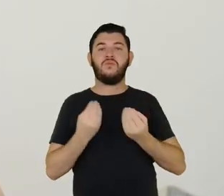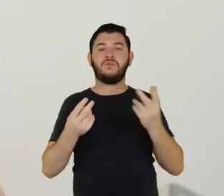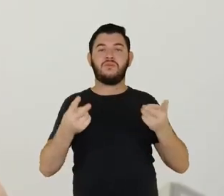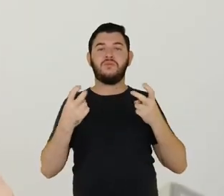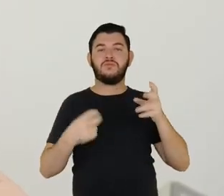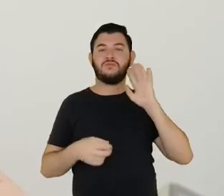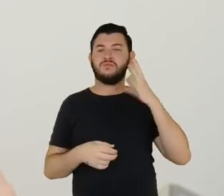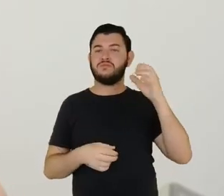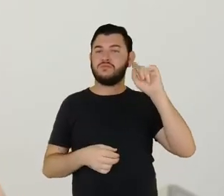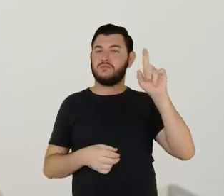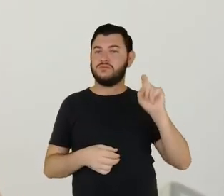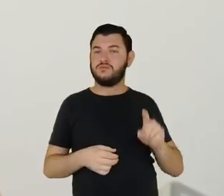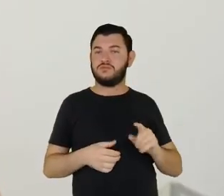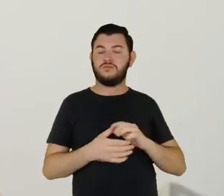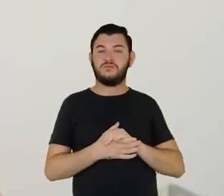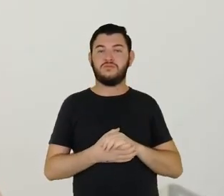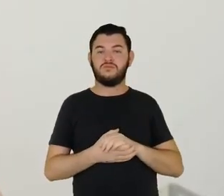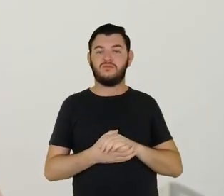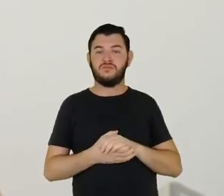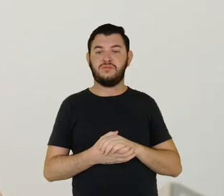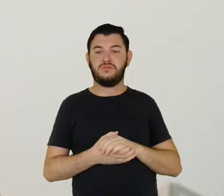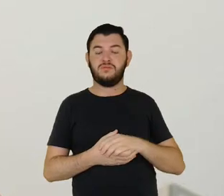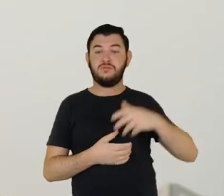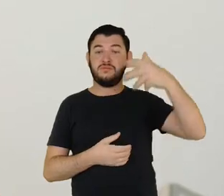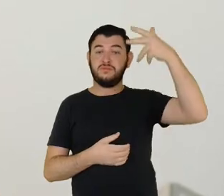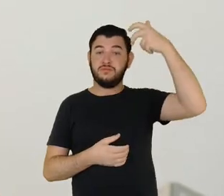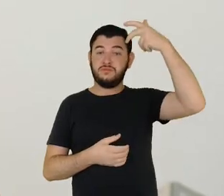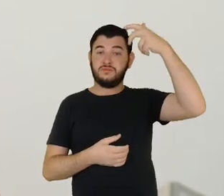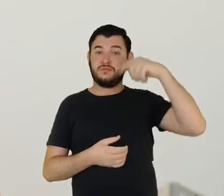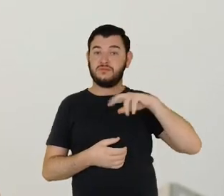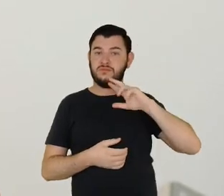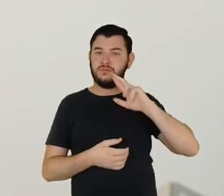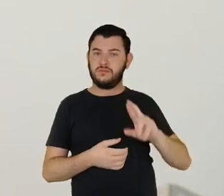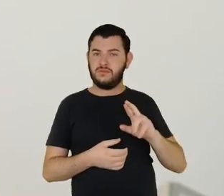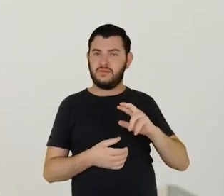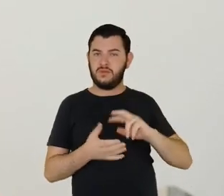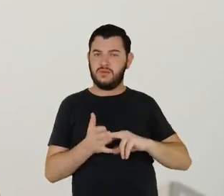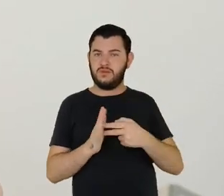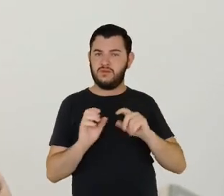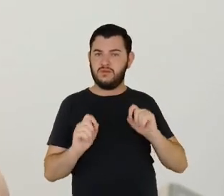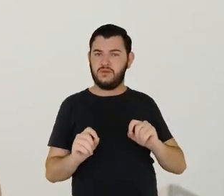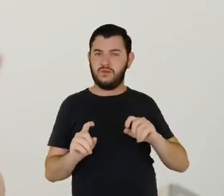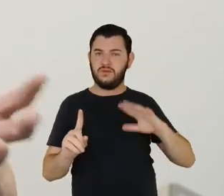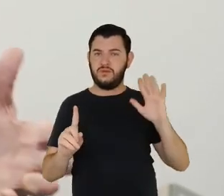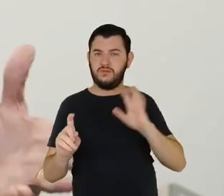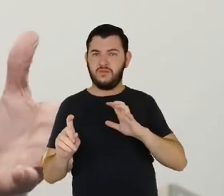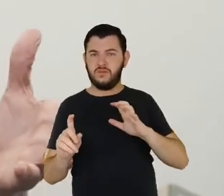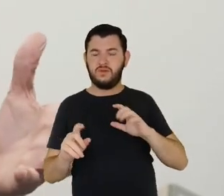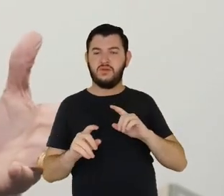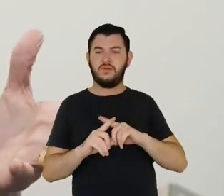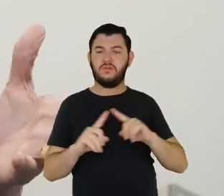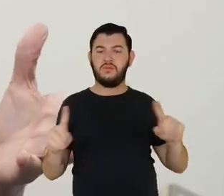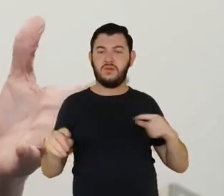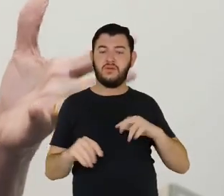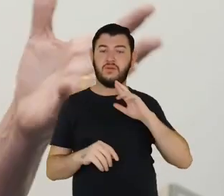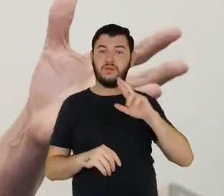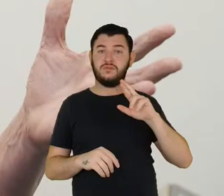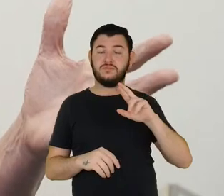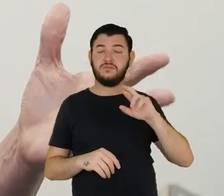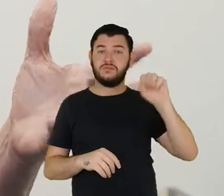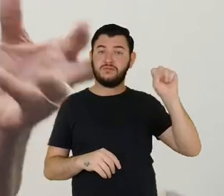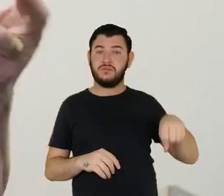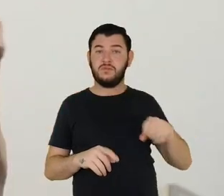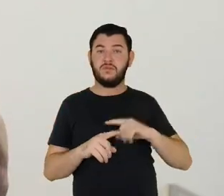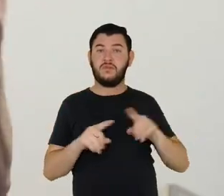Trump, você acha que foi por causa da bronca que saiu nele? E o Trump falou, acho que sim. Quer dizer, eles estão se enquadrando na lei do Bannon. Uhum. Aquela